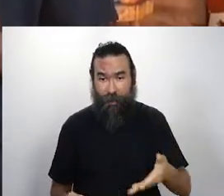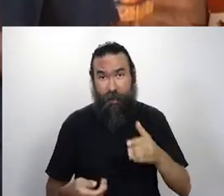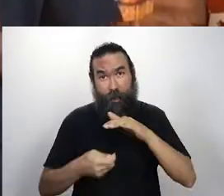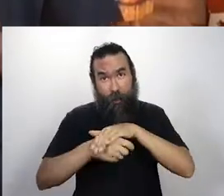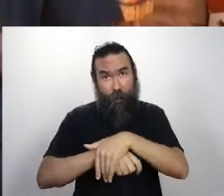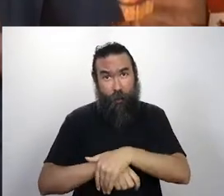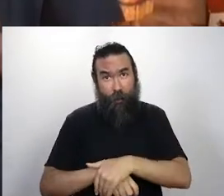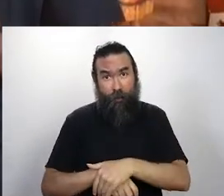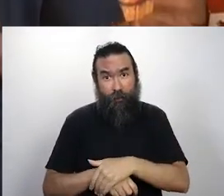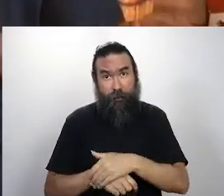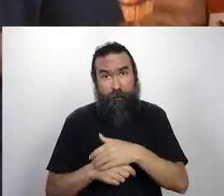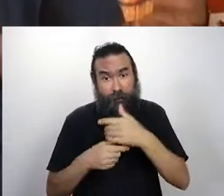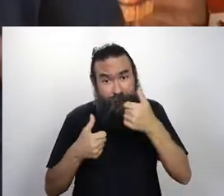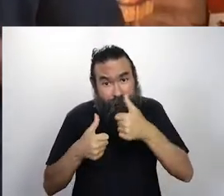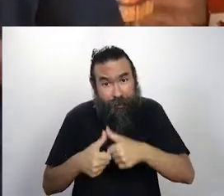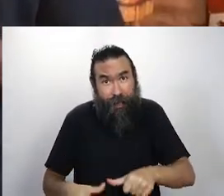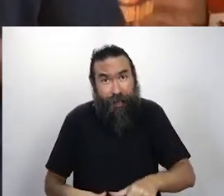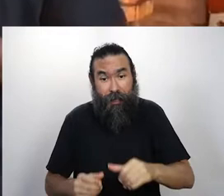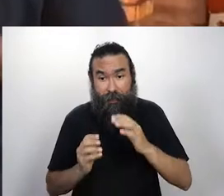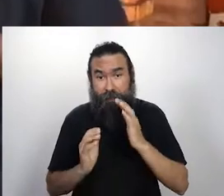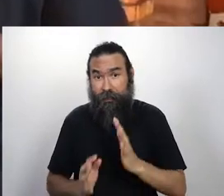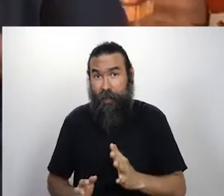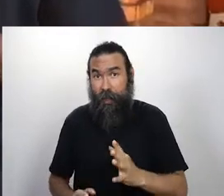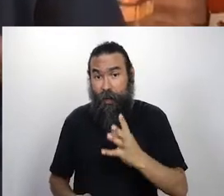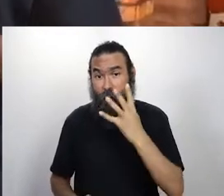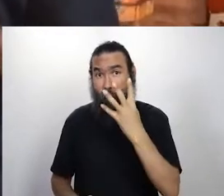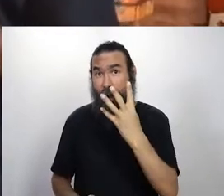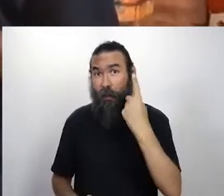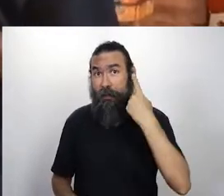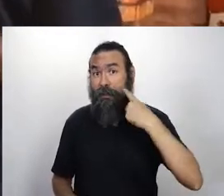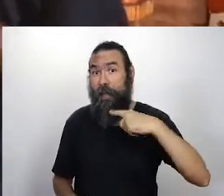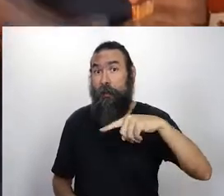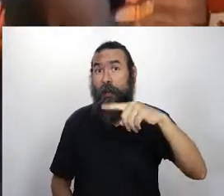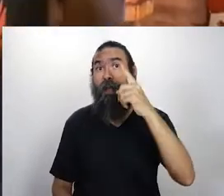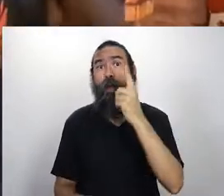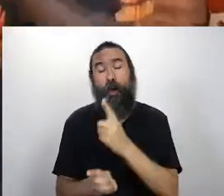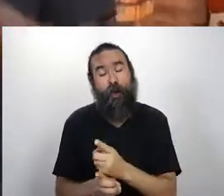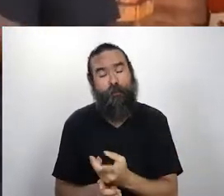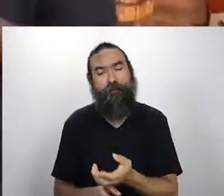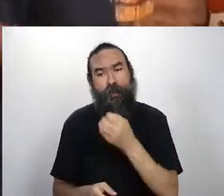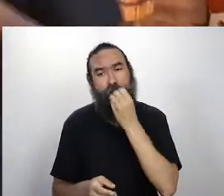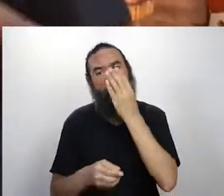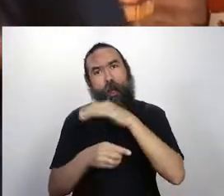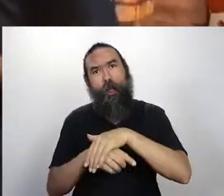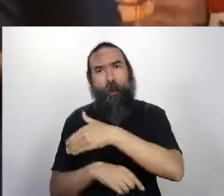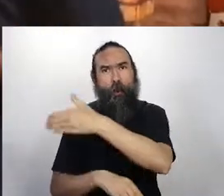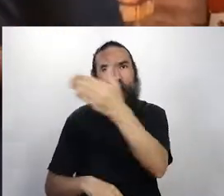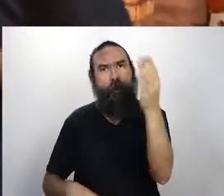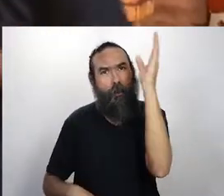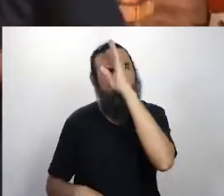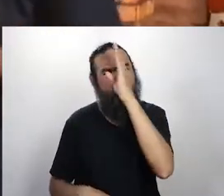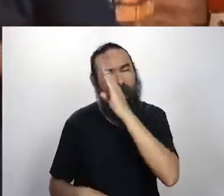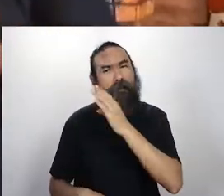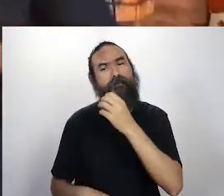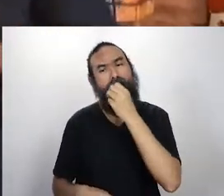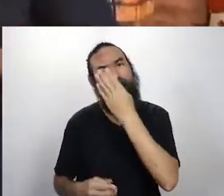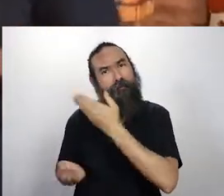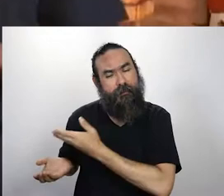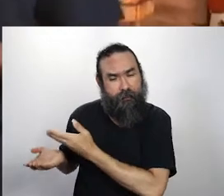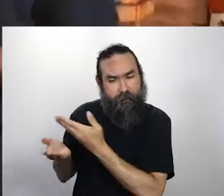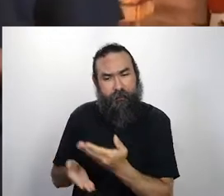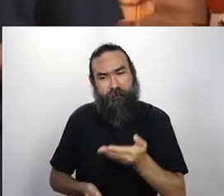está entrando na quarta semana de encontro. Boa noite, Jefferson. Boa noite, Narelle. Boa noite, Brasil. Sejam bem-vindos e bem-vindas a mais uma